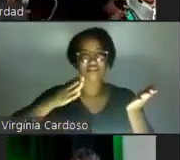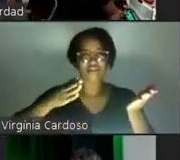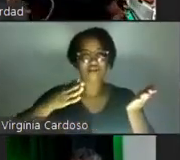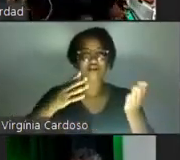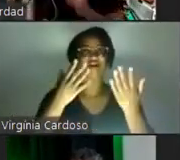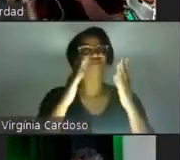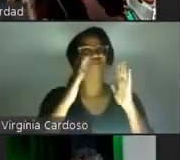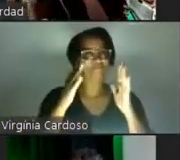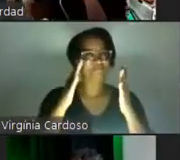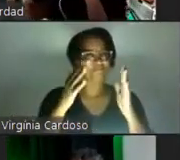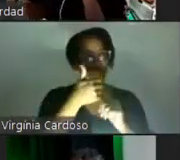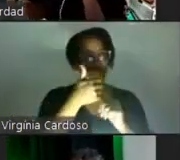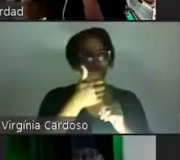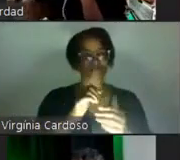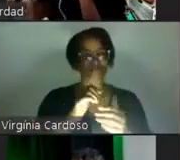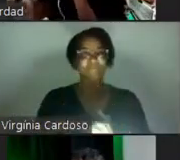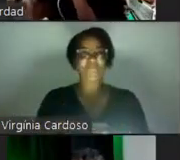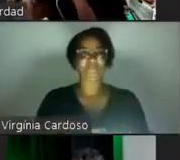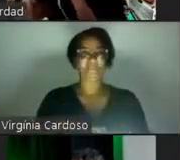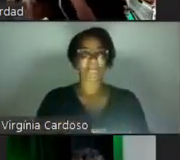Bravo. Bater na mão.